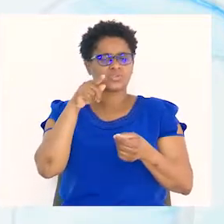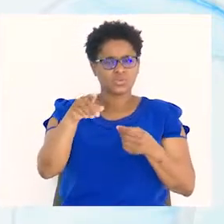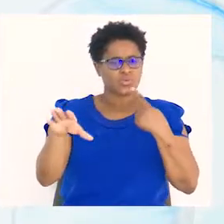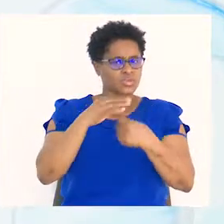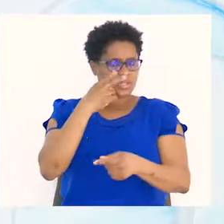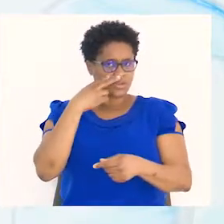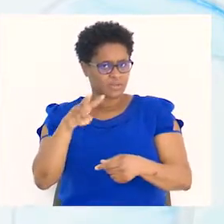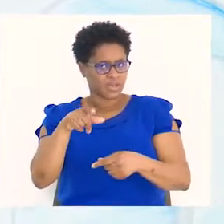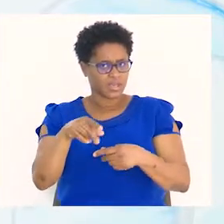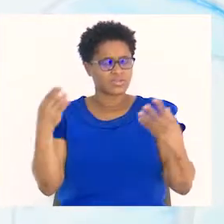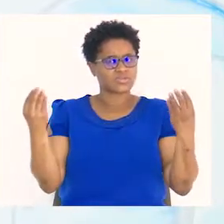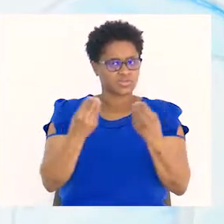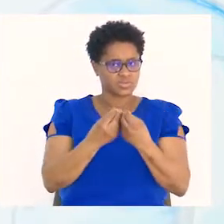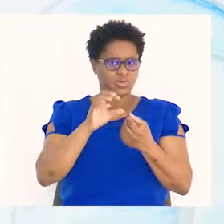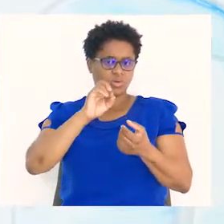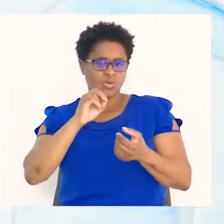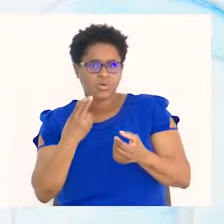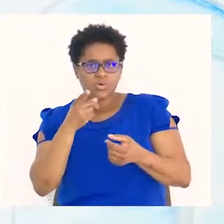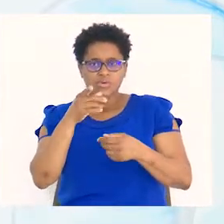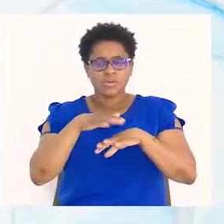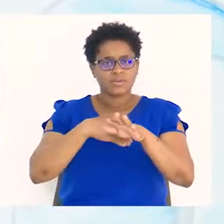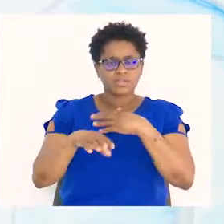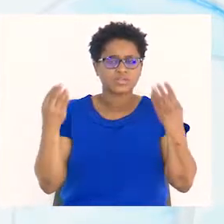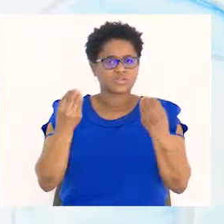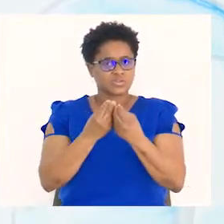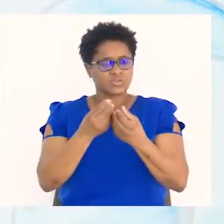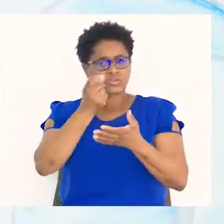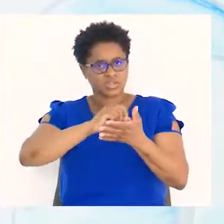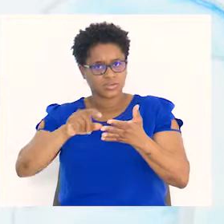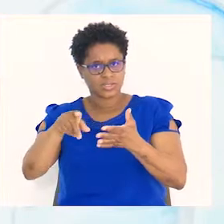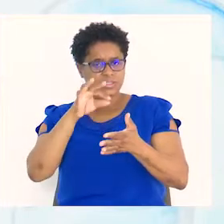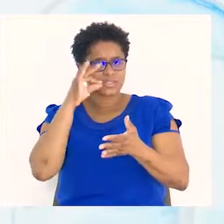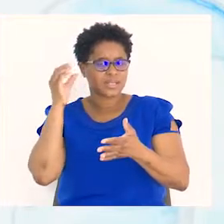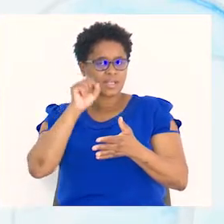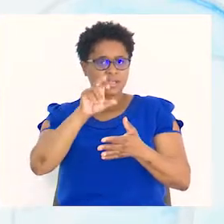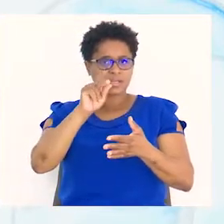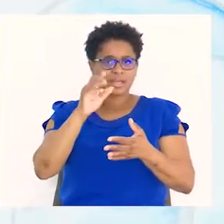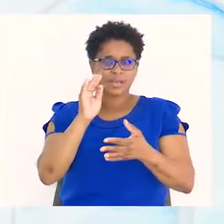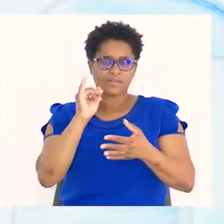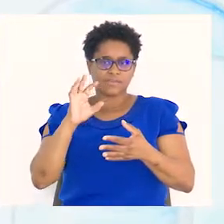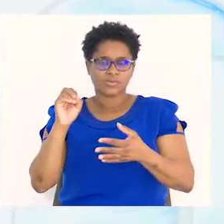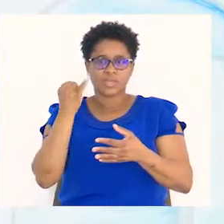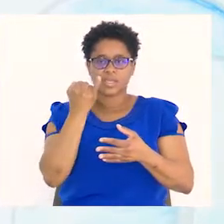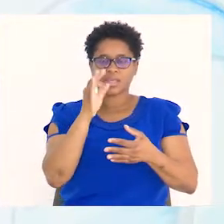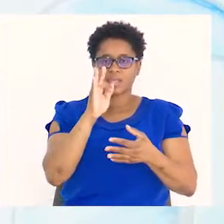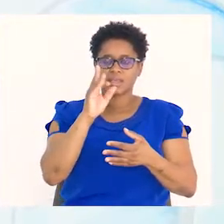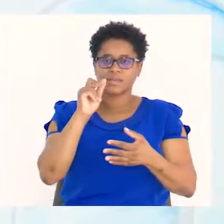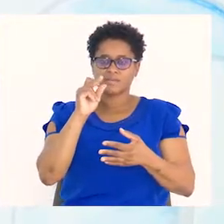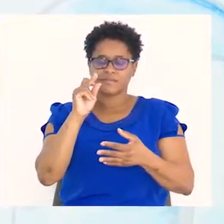essa união ou vais fazer essa união acrescentando esse sinal gráfico que é o hífen. Está